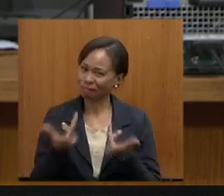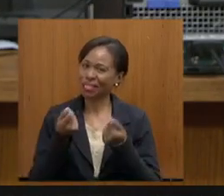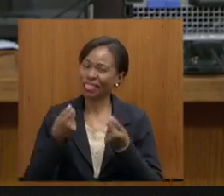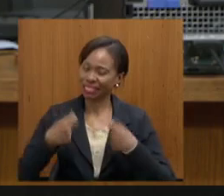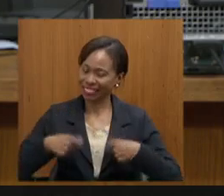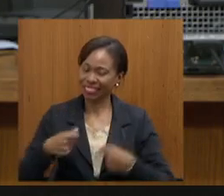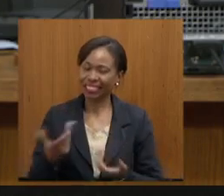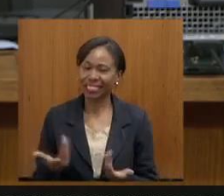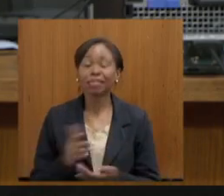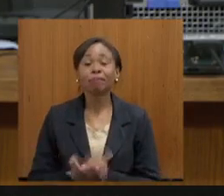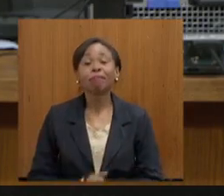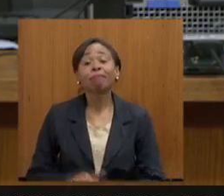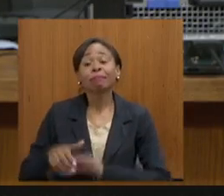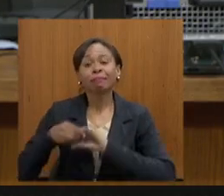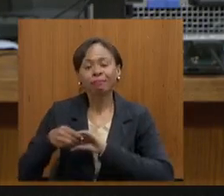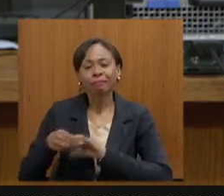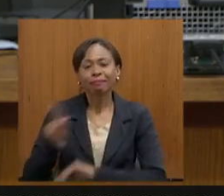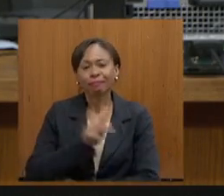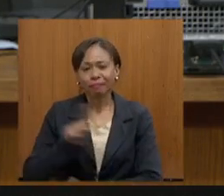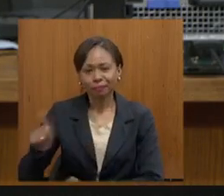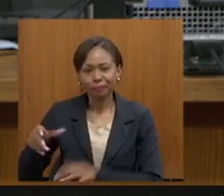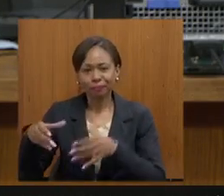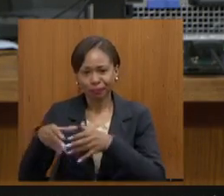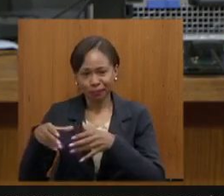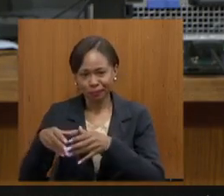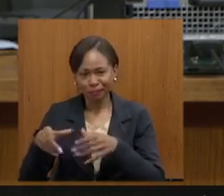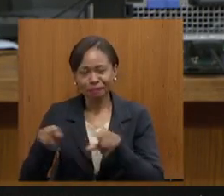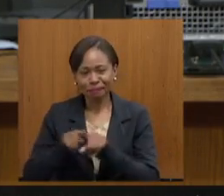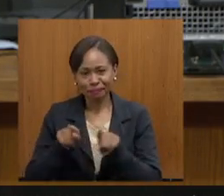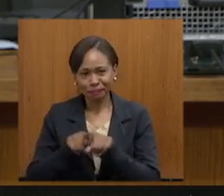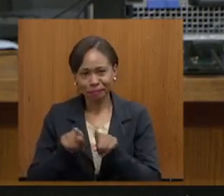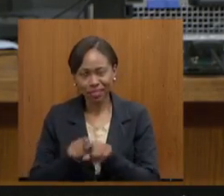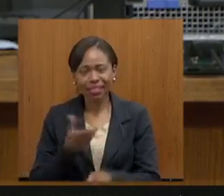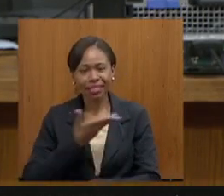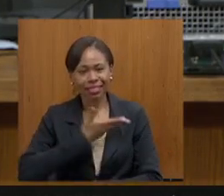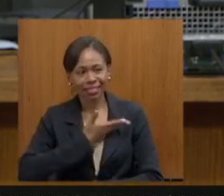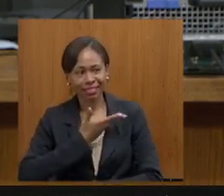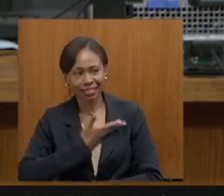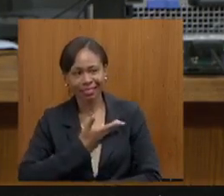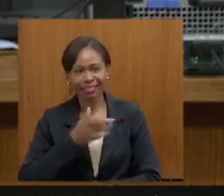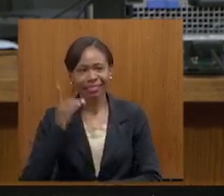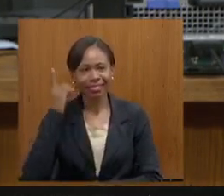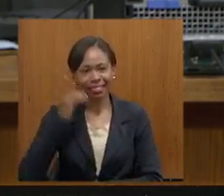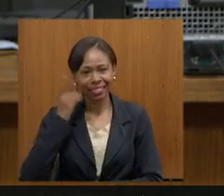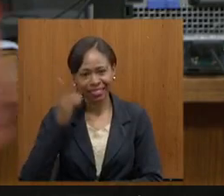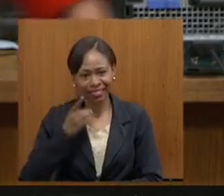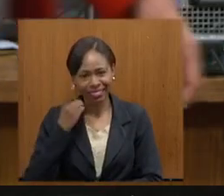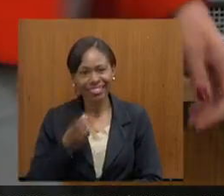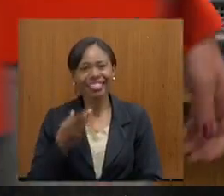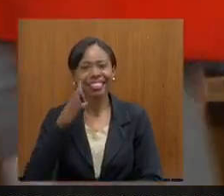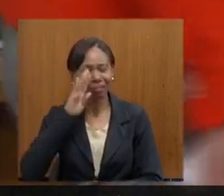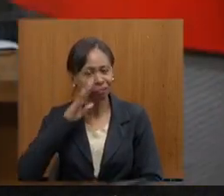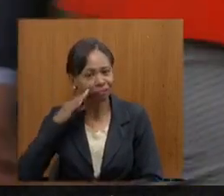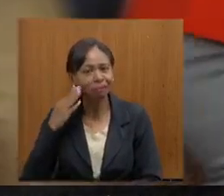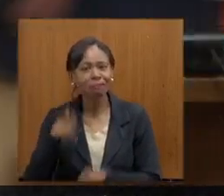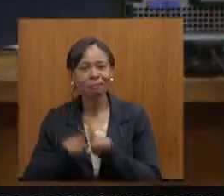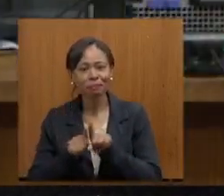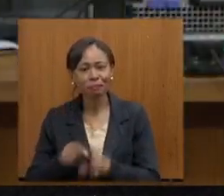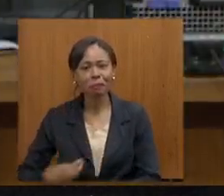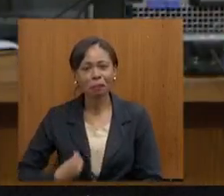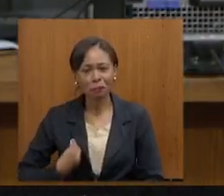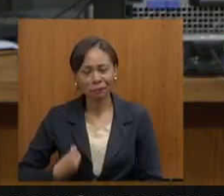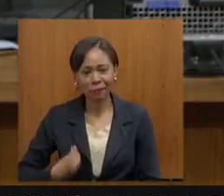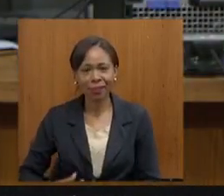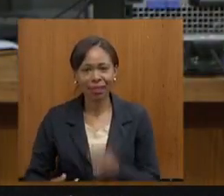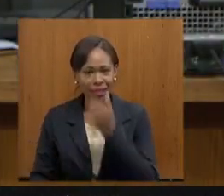Rosângela Reis faz brilhante trabalho e todos os novos colegas e colegas deputados deputados e deputadas Beatriz aqui presente